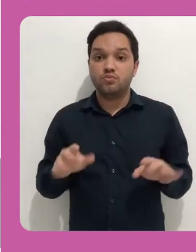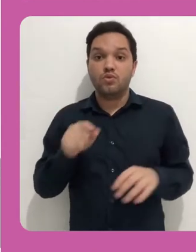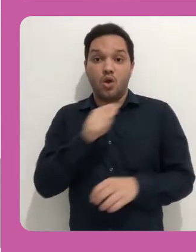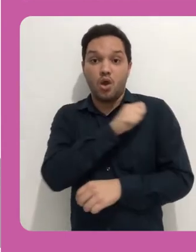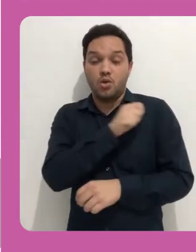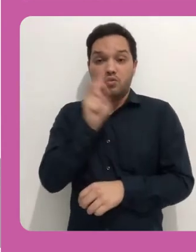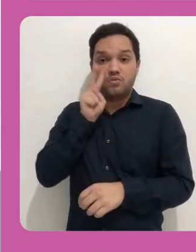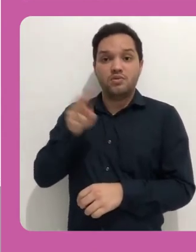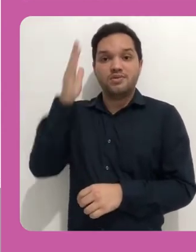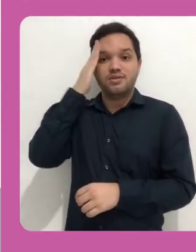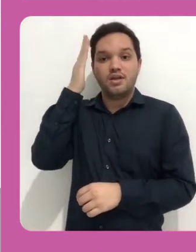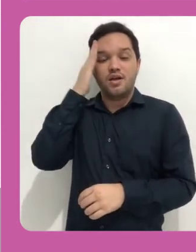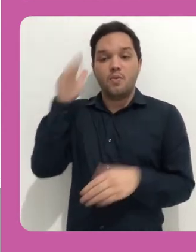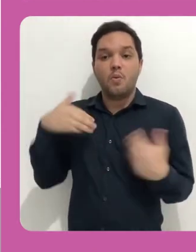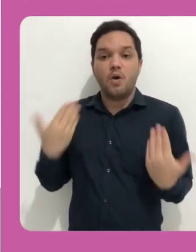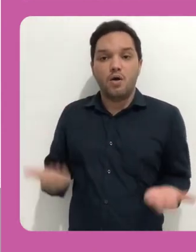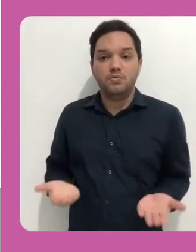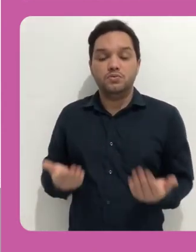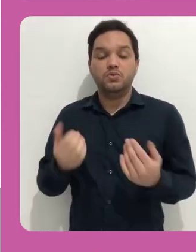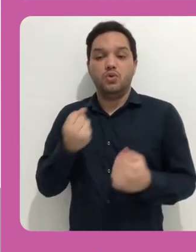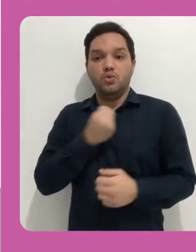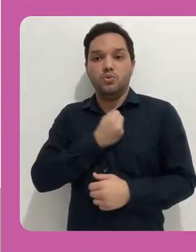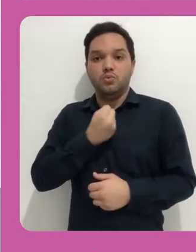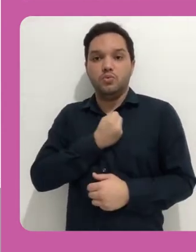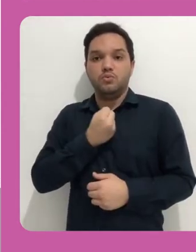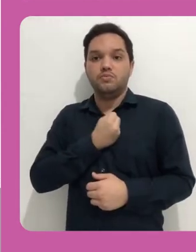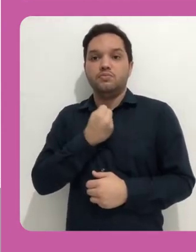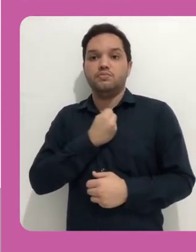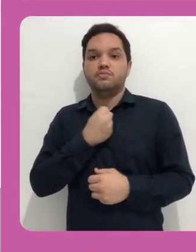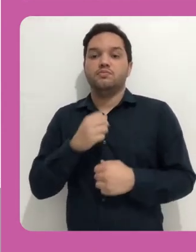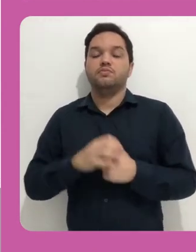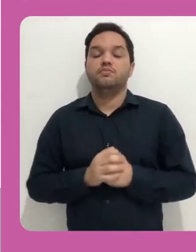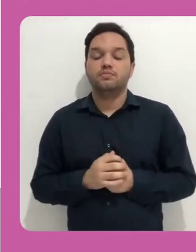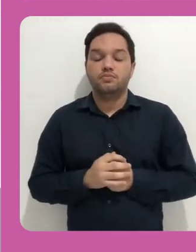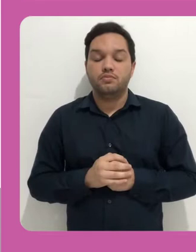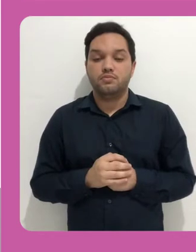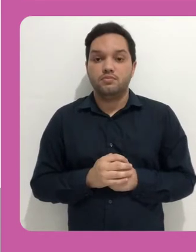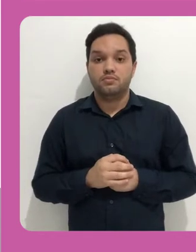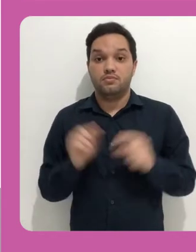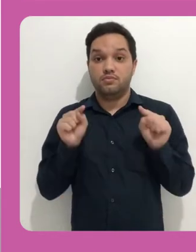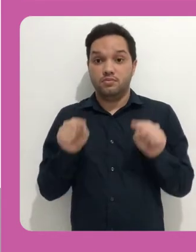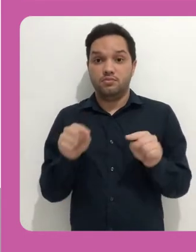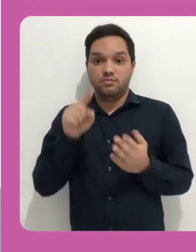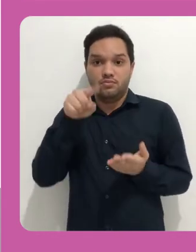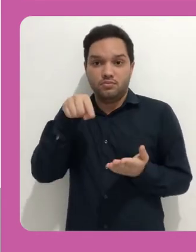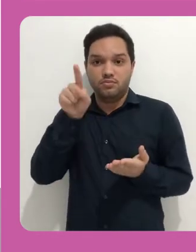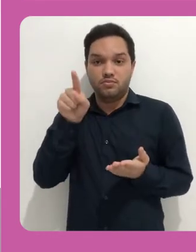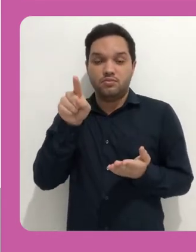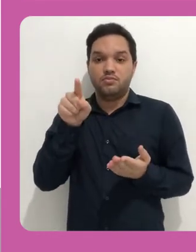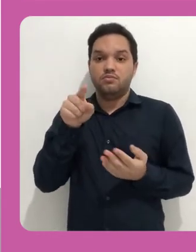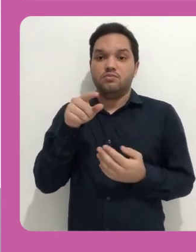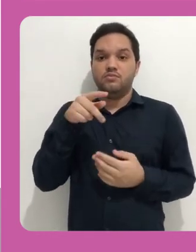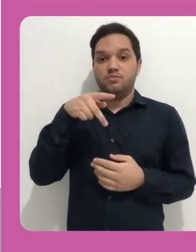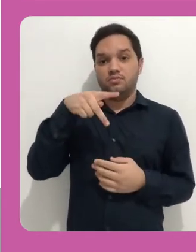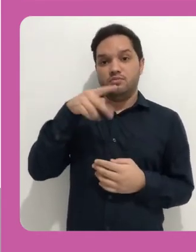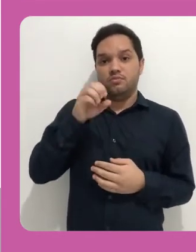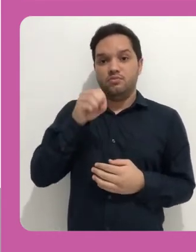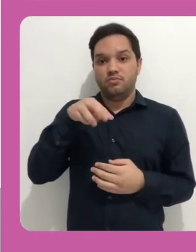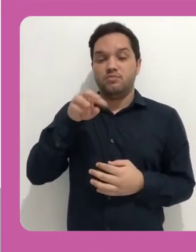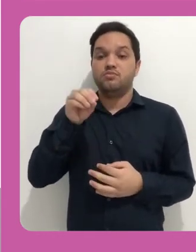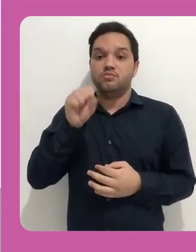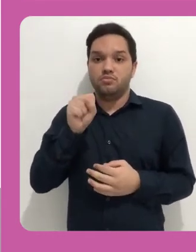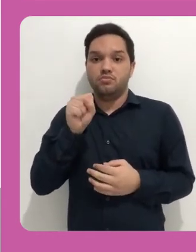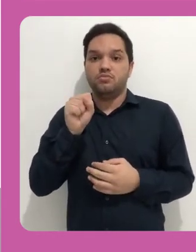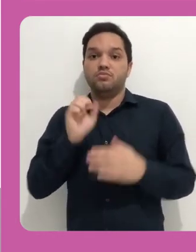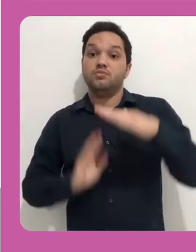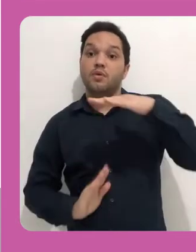ele vai receber uma nota. Então aqui eu vou marcar como pontos e vou marcar a pontuação máxima valendo 10. E digo que